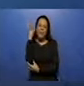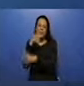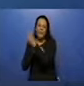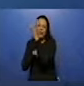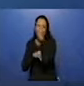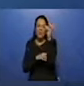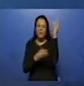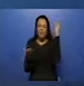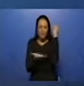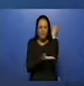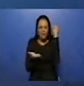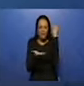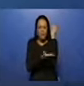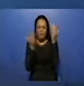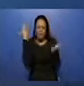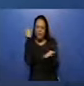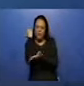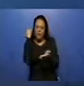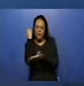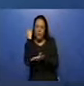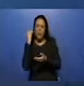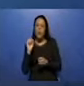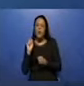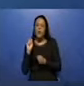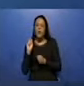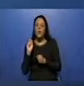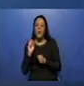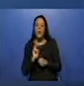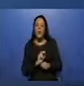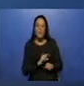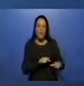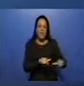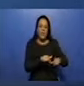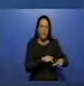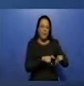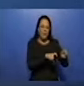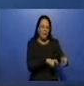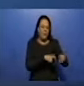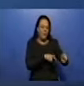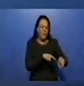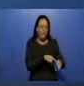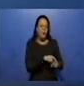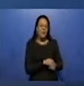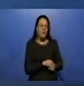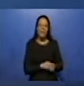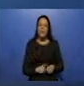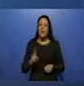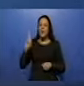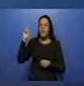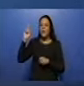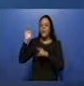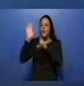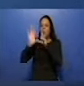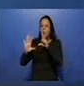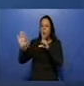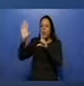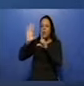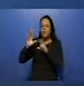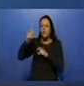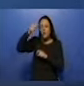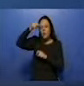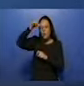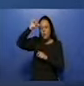pecuária. Então, esse charge ilustra o avanço da pecuária, nós vemos aí na presença do boi, e